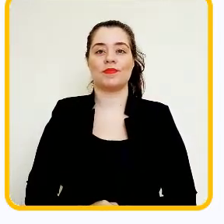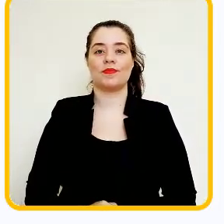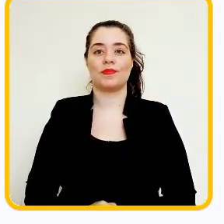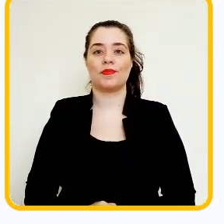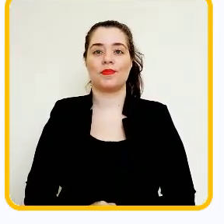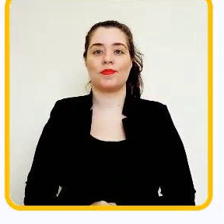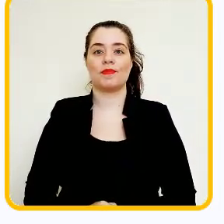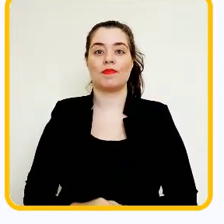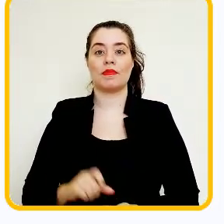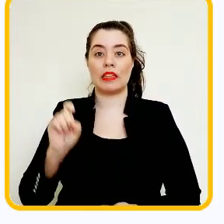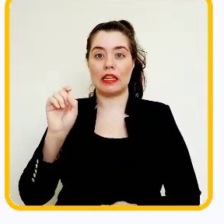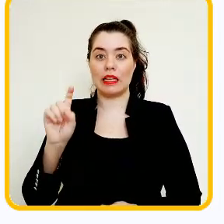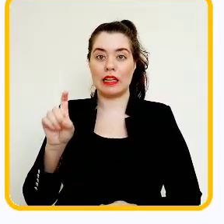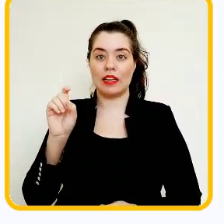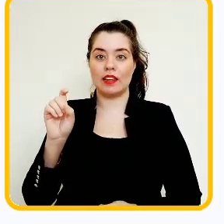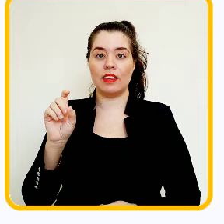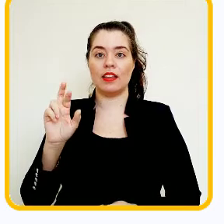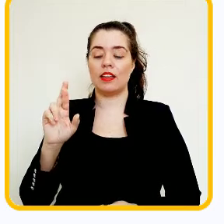centralizado.